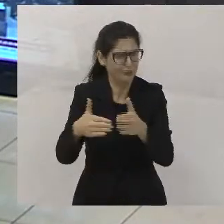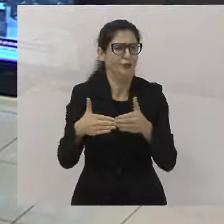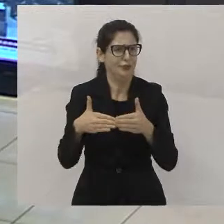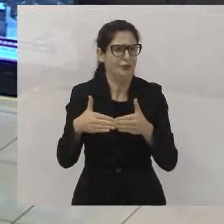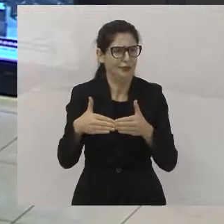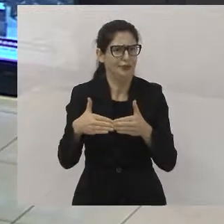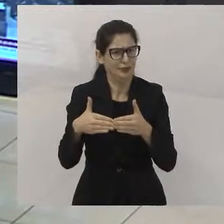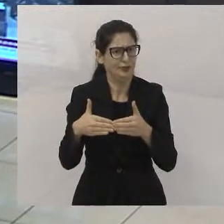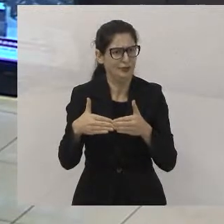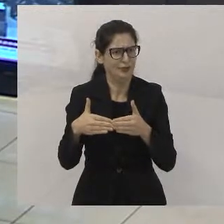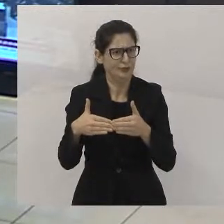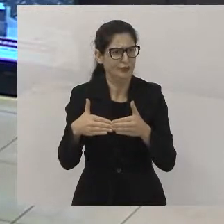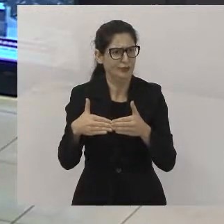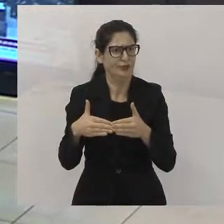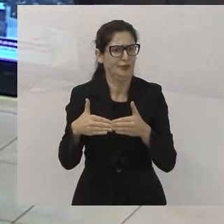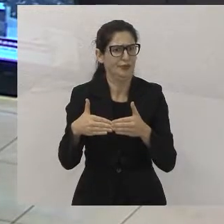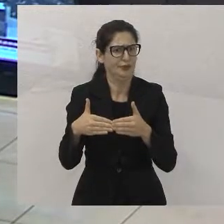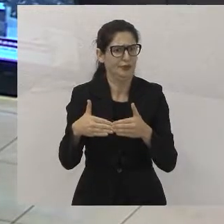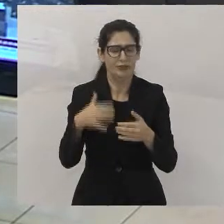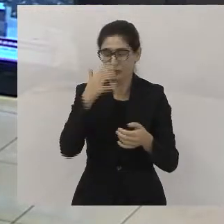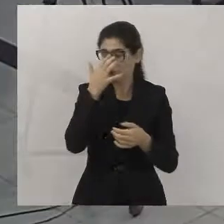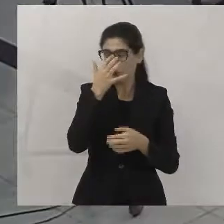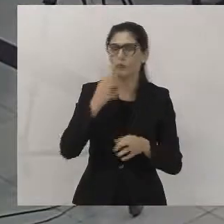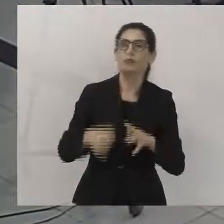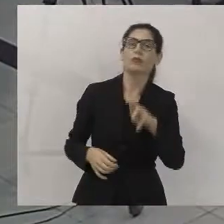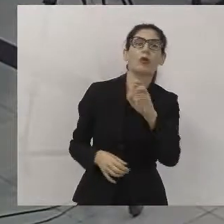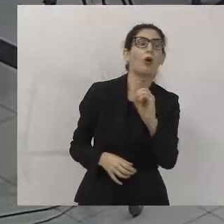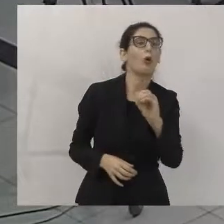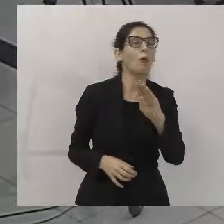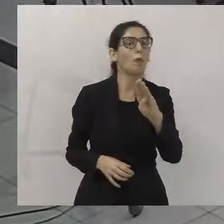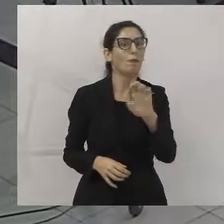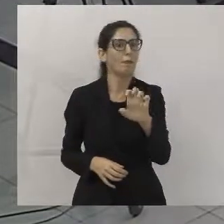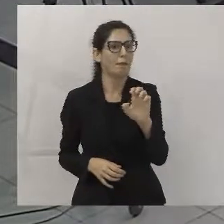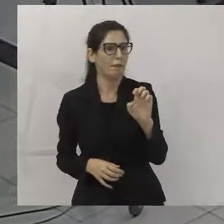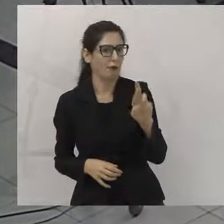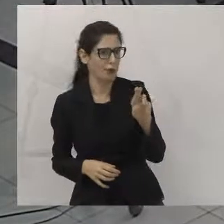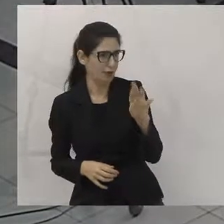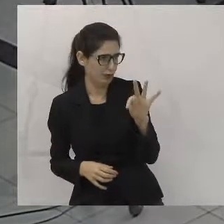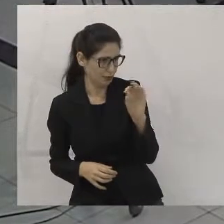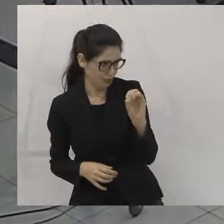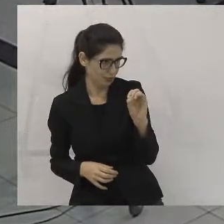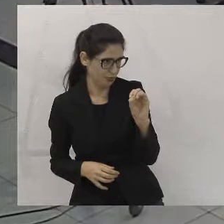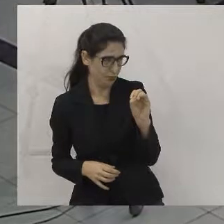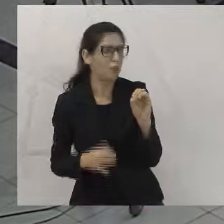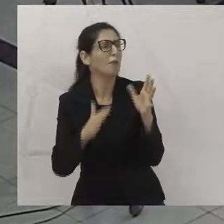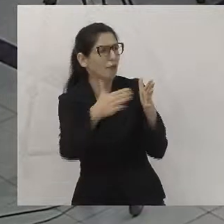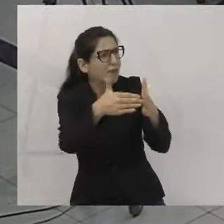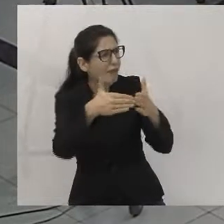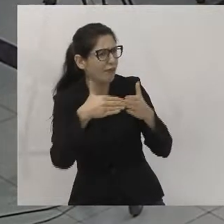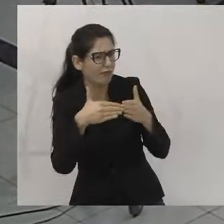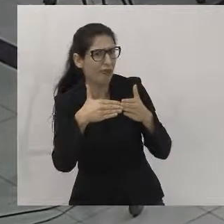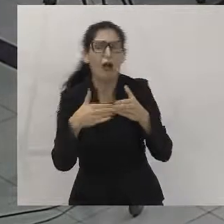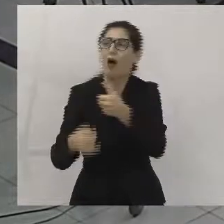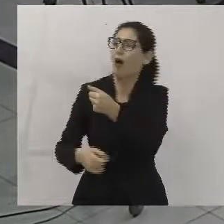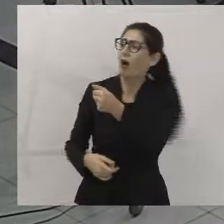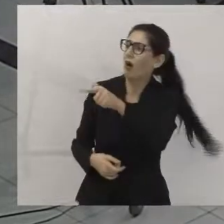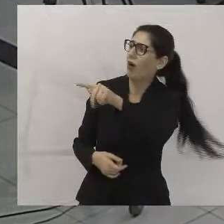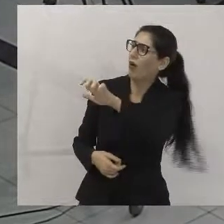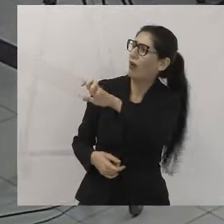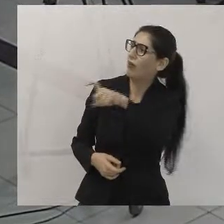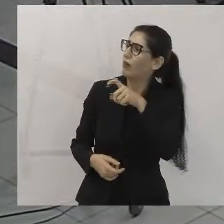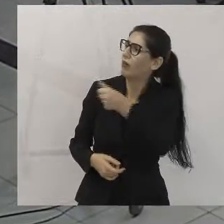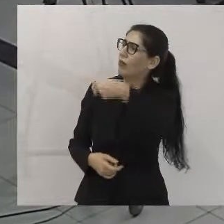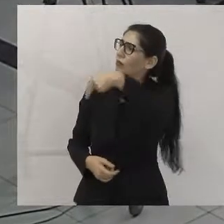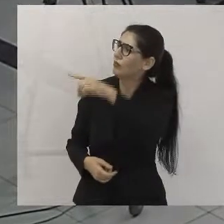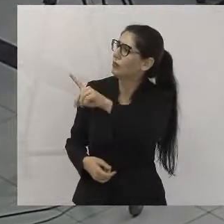o zé roberto zé roberto por gentileza o alexandre faz um favor pra gente